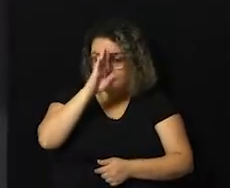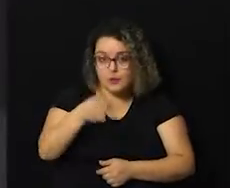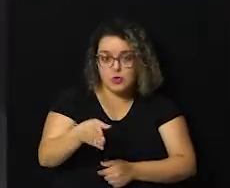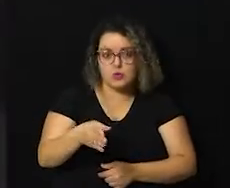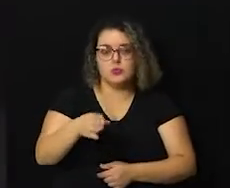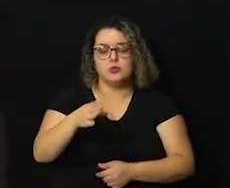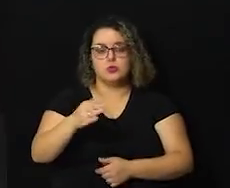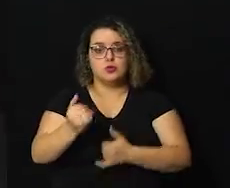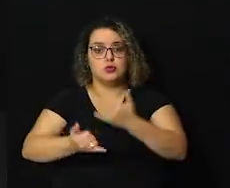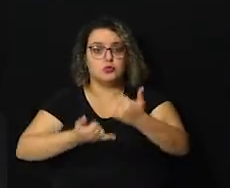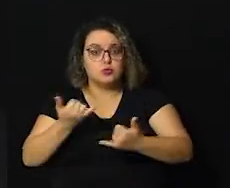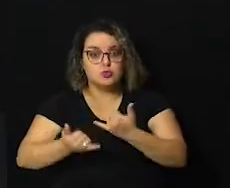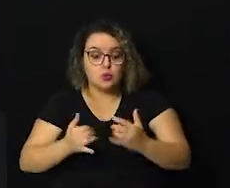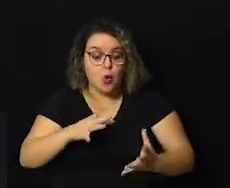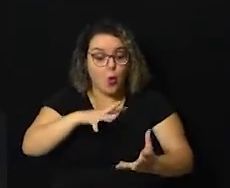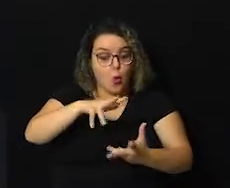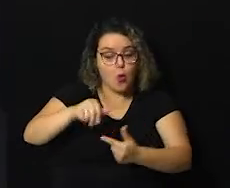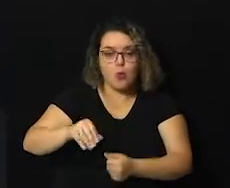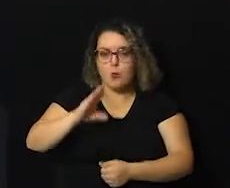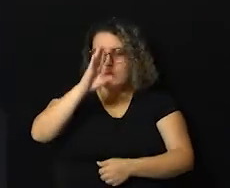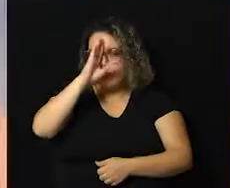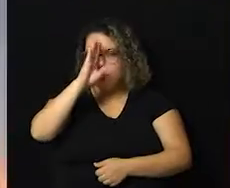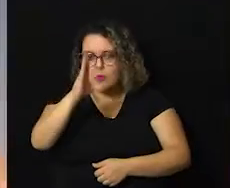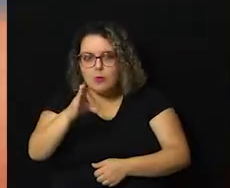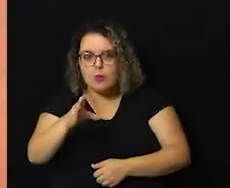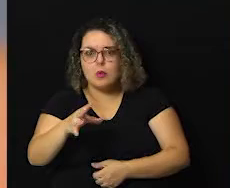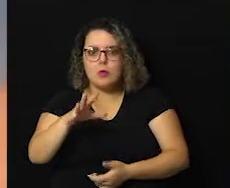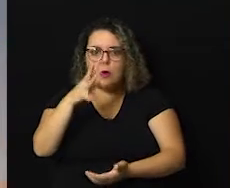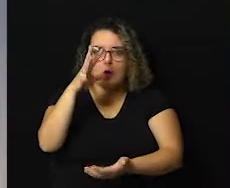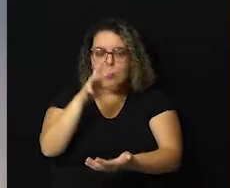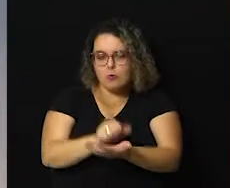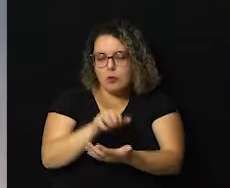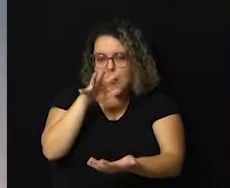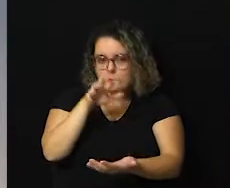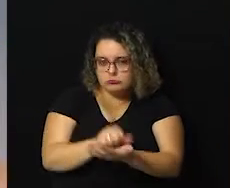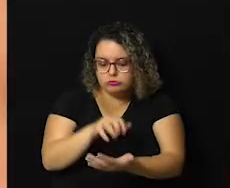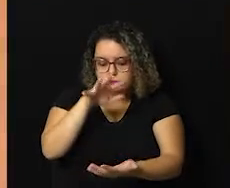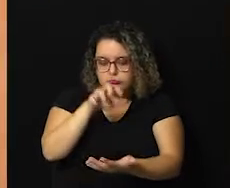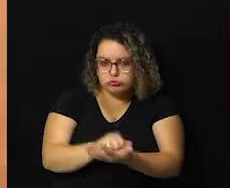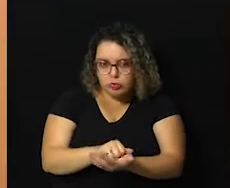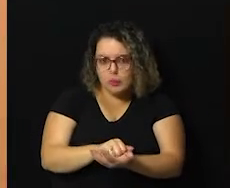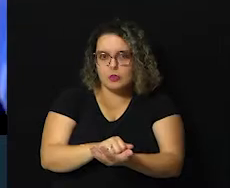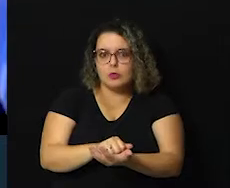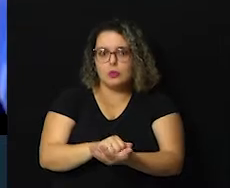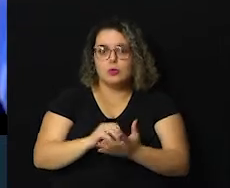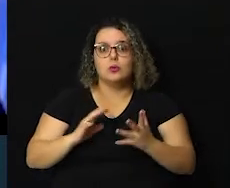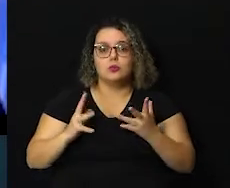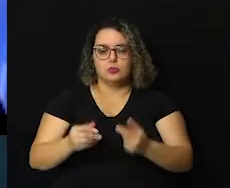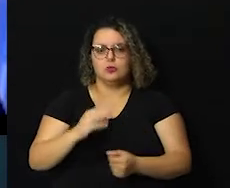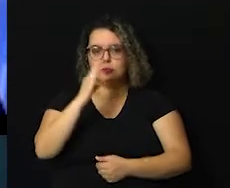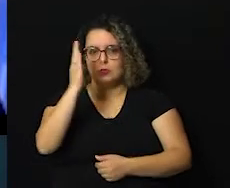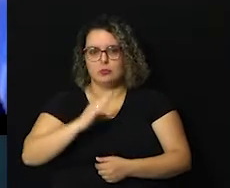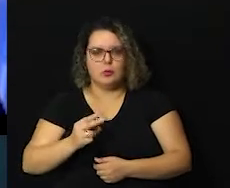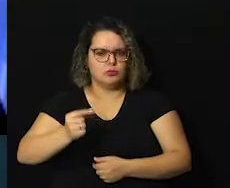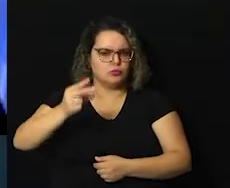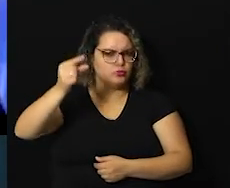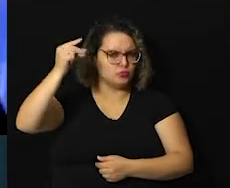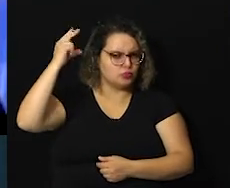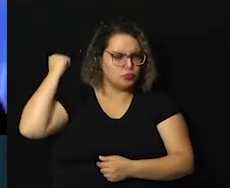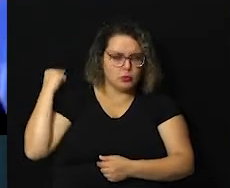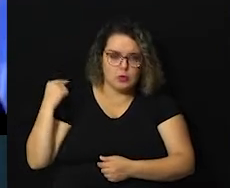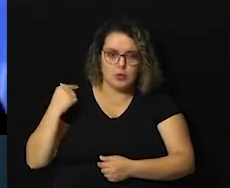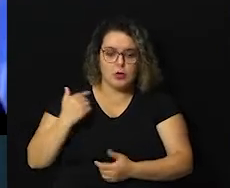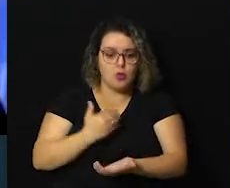principais jogos do mundo e o principal jogo mais baixado o jogo mais baixado no Brasil há